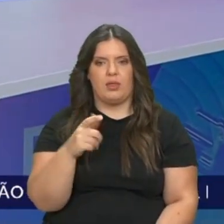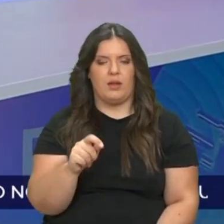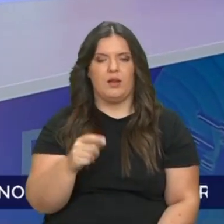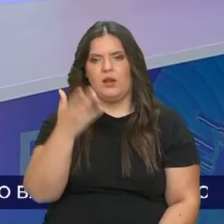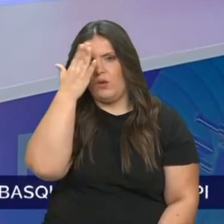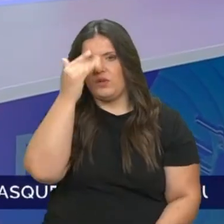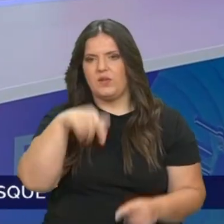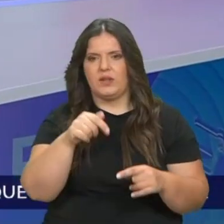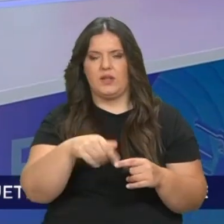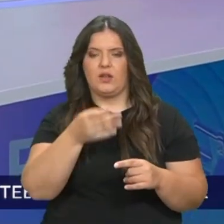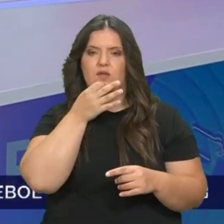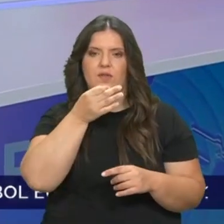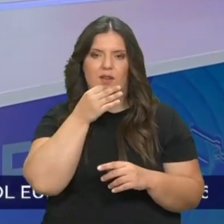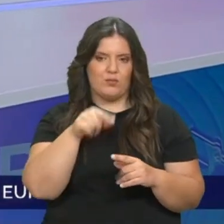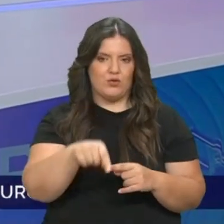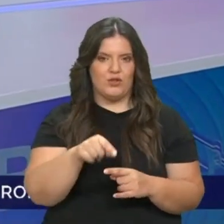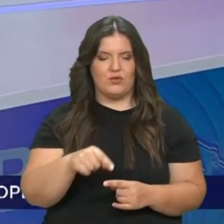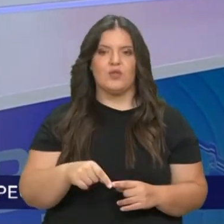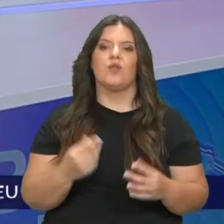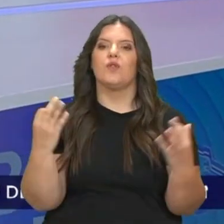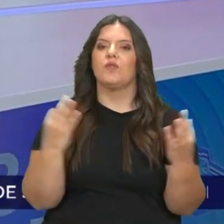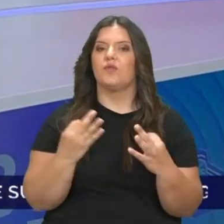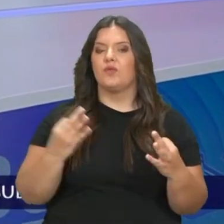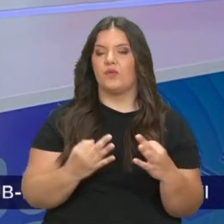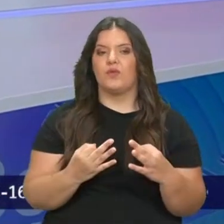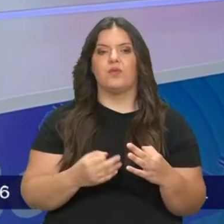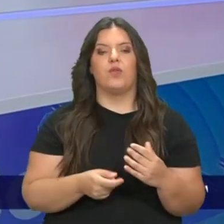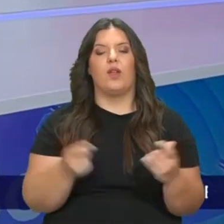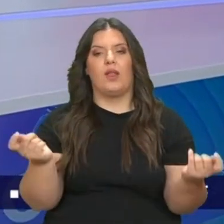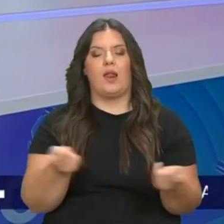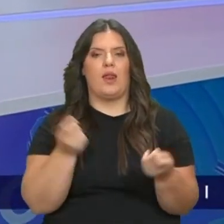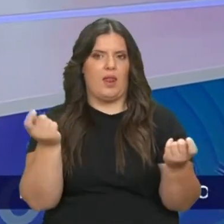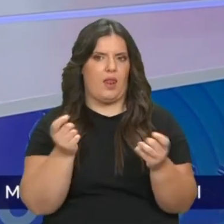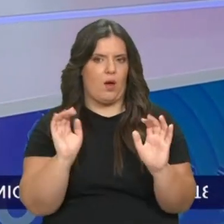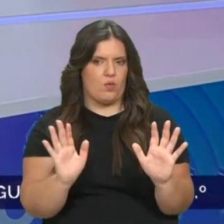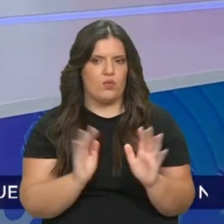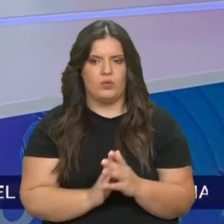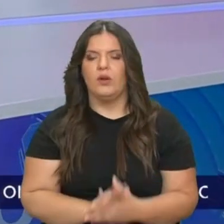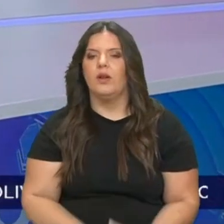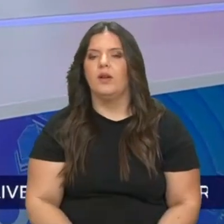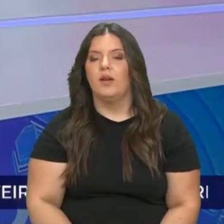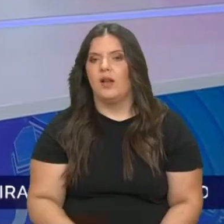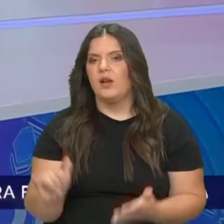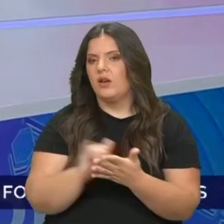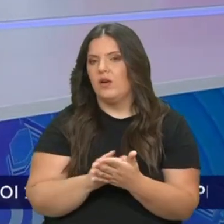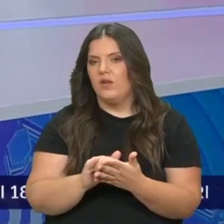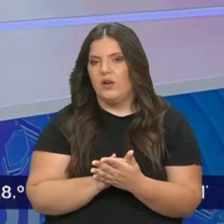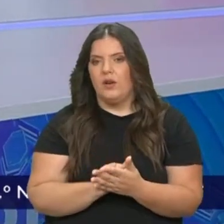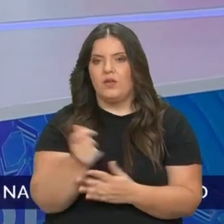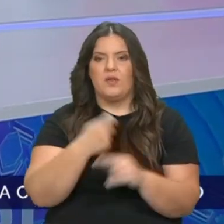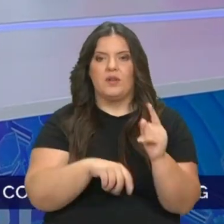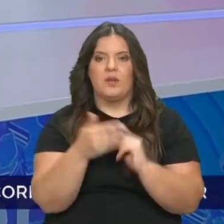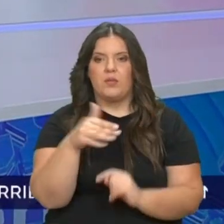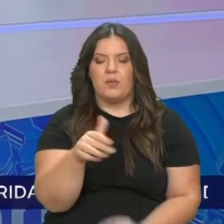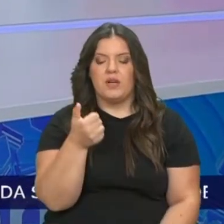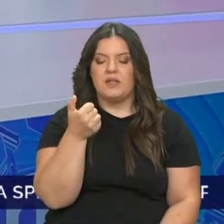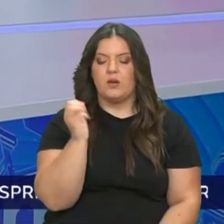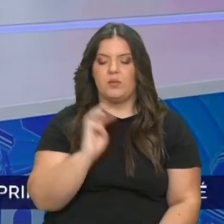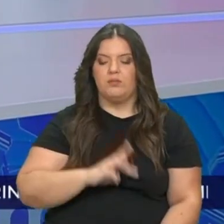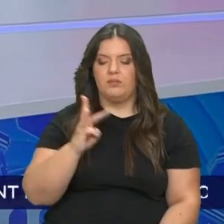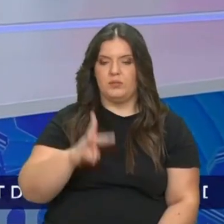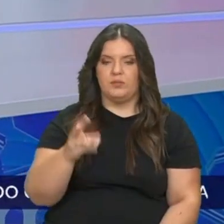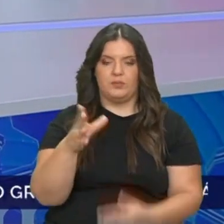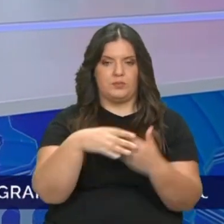neste estudo que nós falamos deste meteorito marciano, que foi a leilão. De um famoso leilão. Exatamente, na Sotheby's, em Nova Iorque. Ele foi vendido por mais de 5 milhões